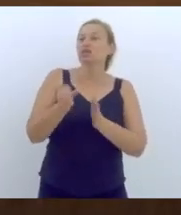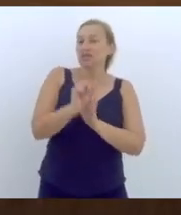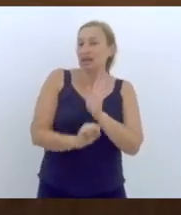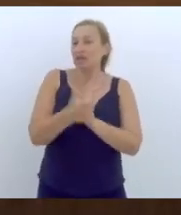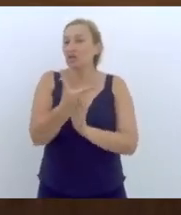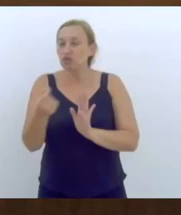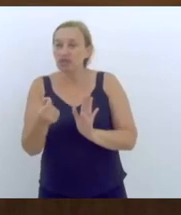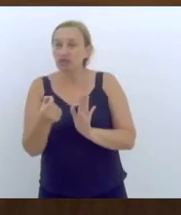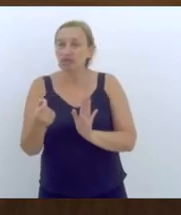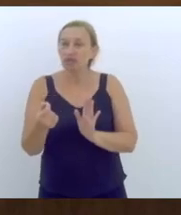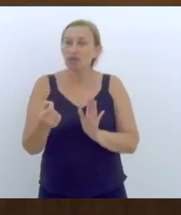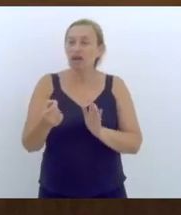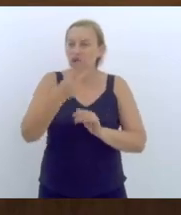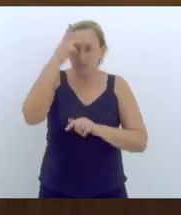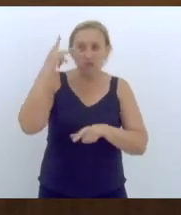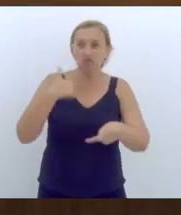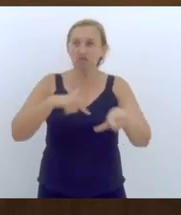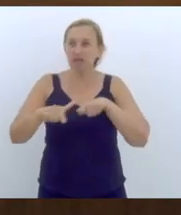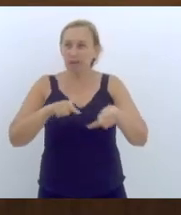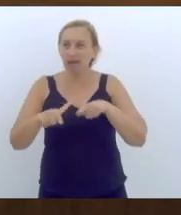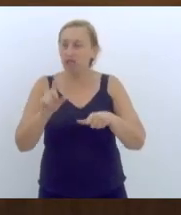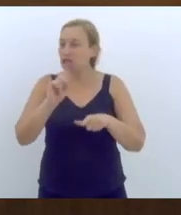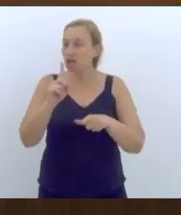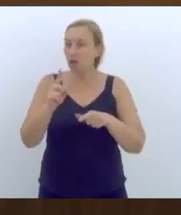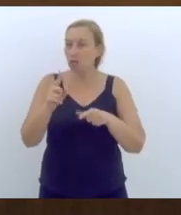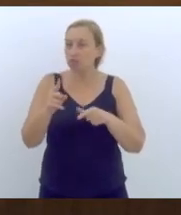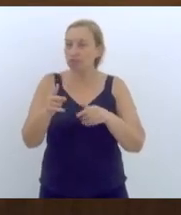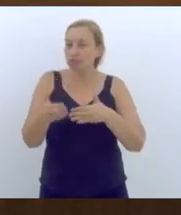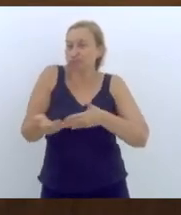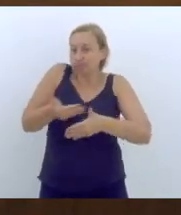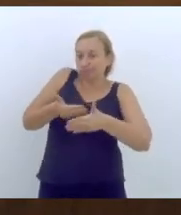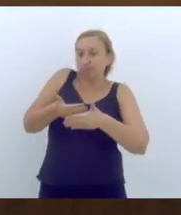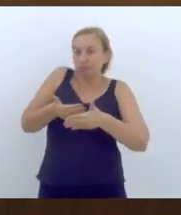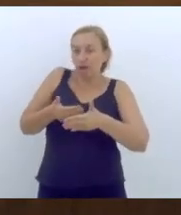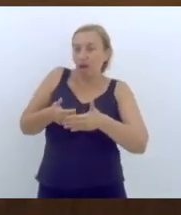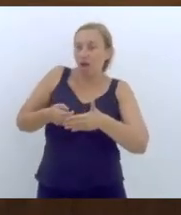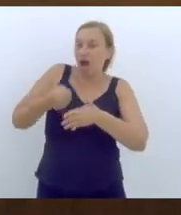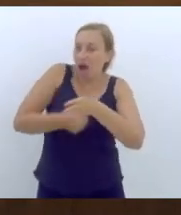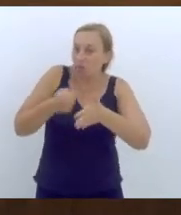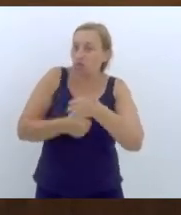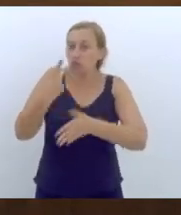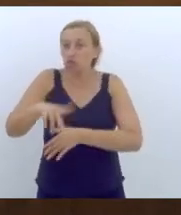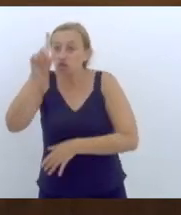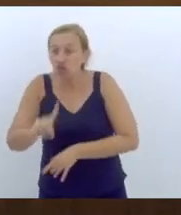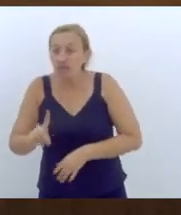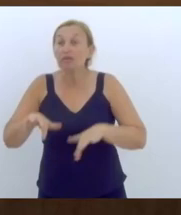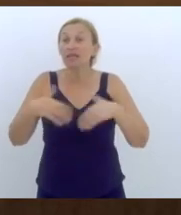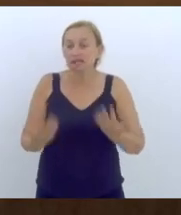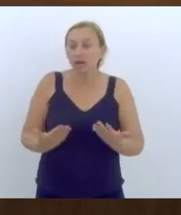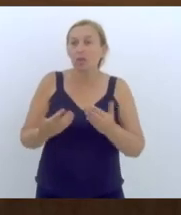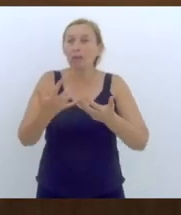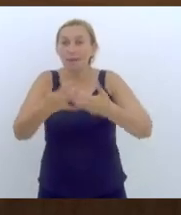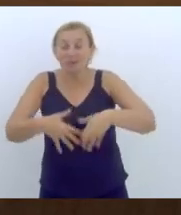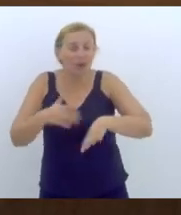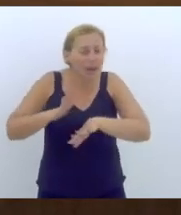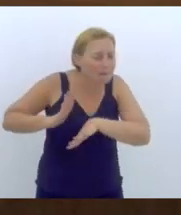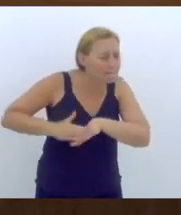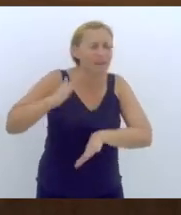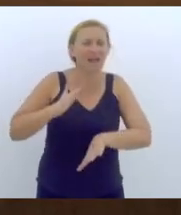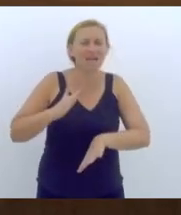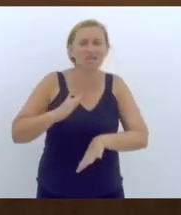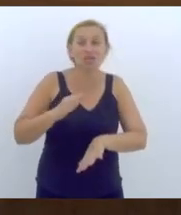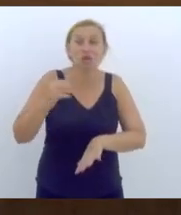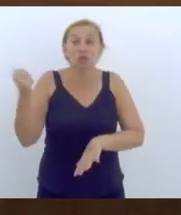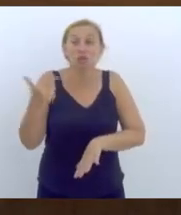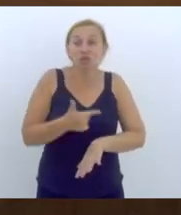trabalhadoras textis que não recuaram perante a luta dos seus direitos. Então, Petrópolis é muito mais do que